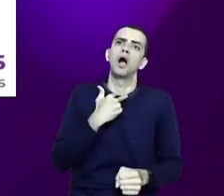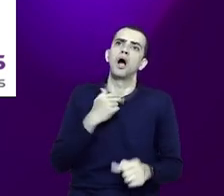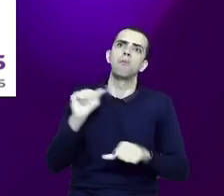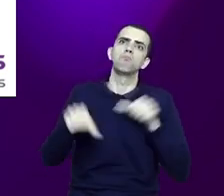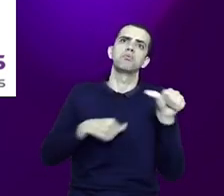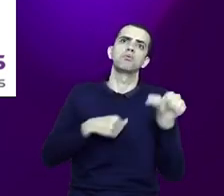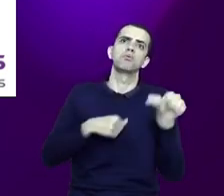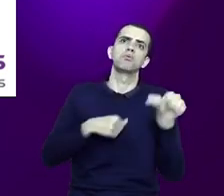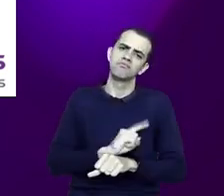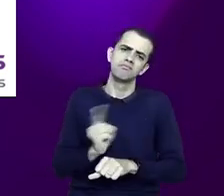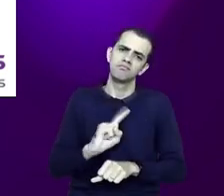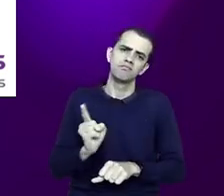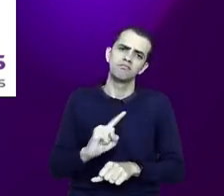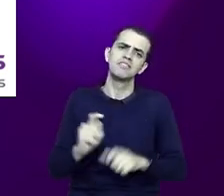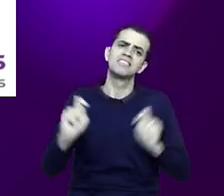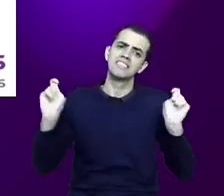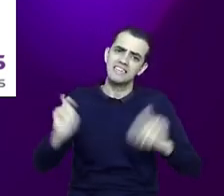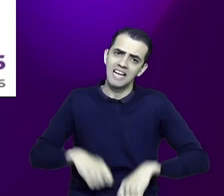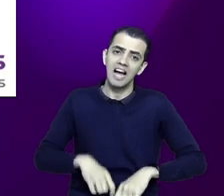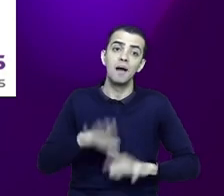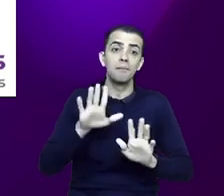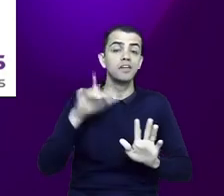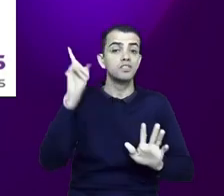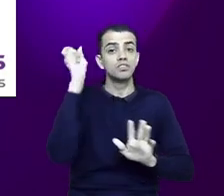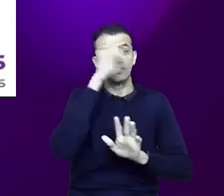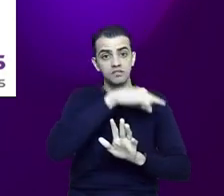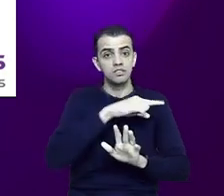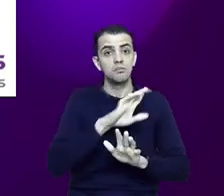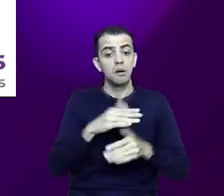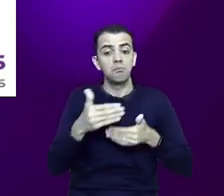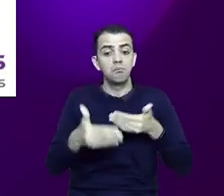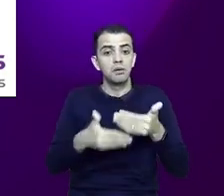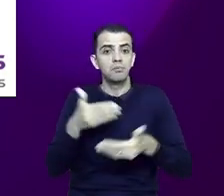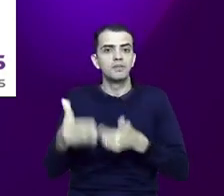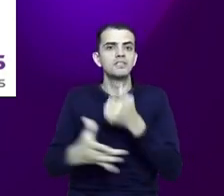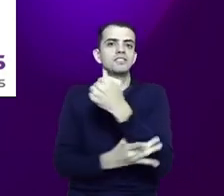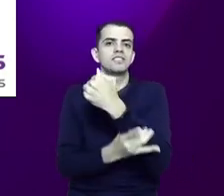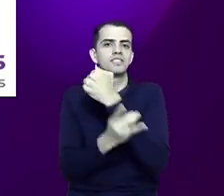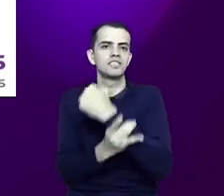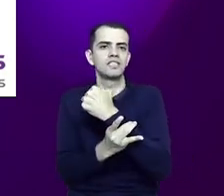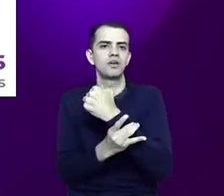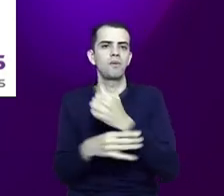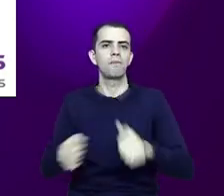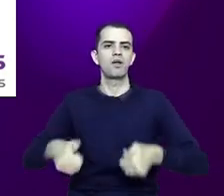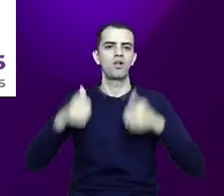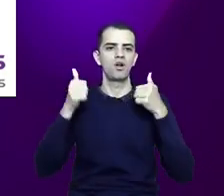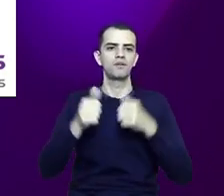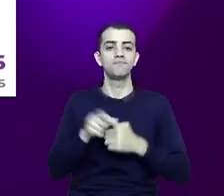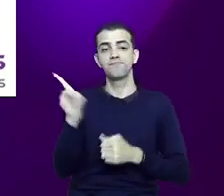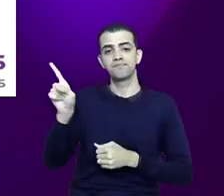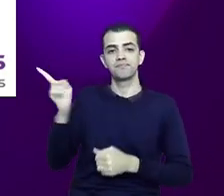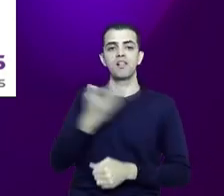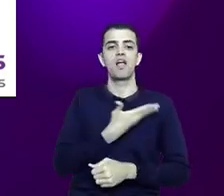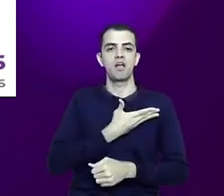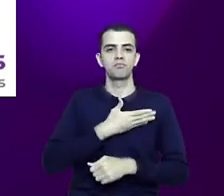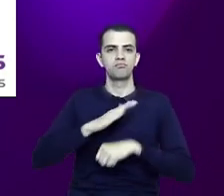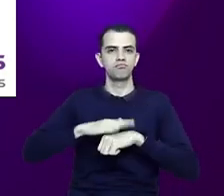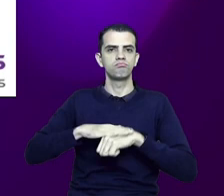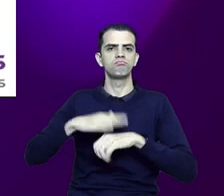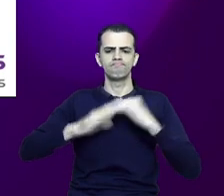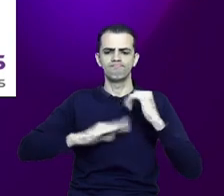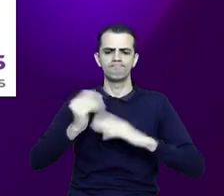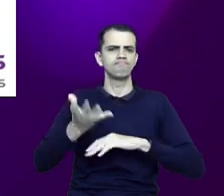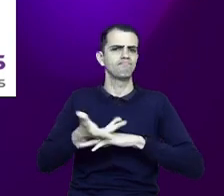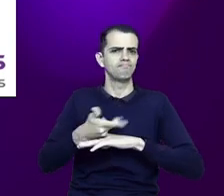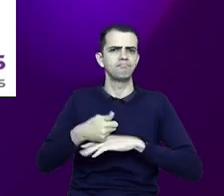gente não pode mais fazer. No entanto, a gente está caminhando para a segurança, né? Esse é um caso que um colega meu operou, é um colega bom, habilidoso, e,